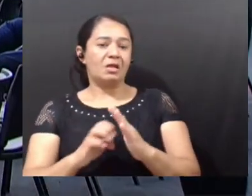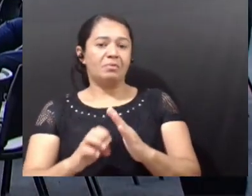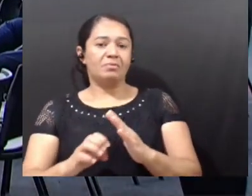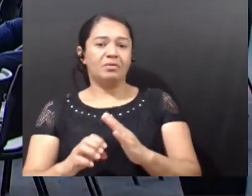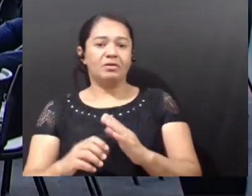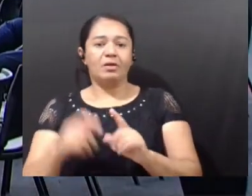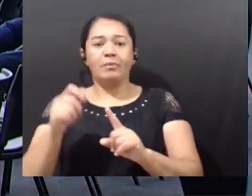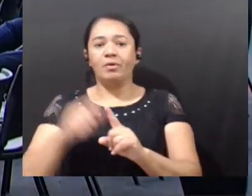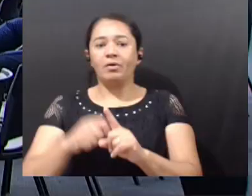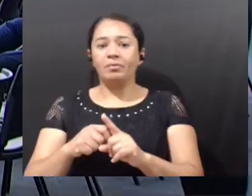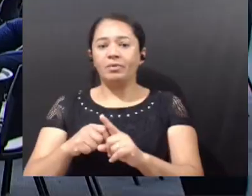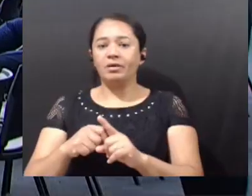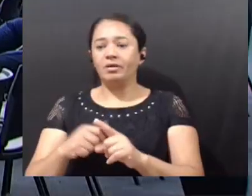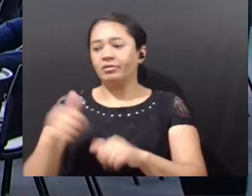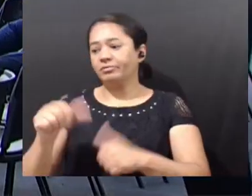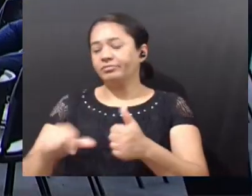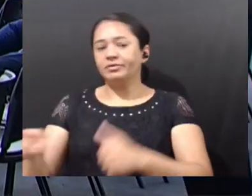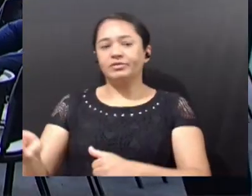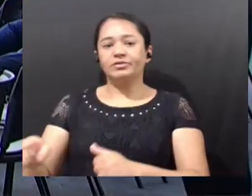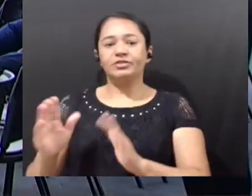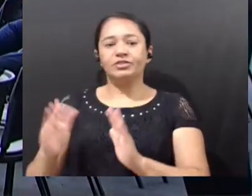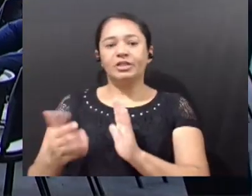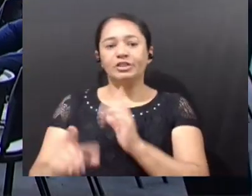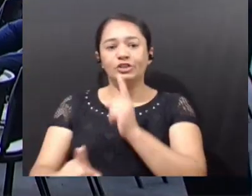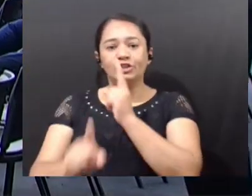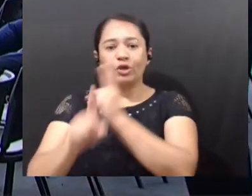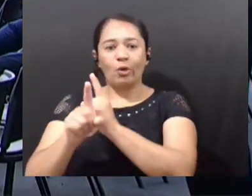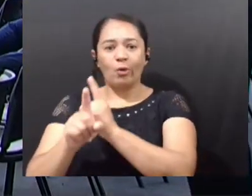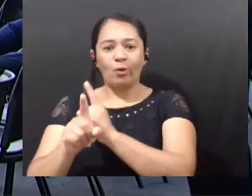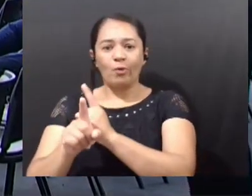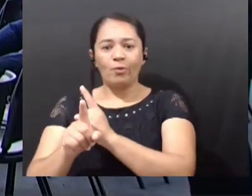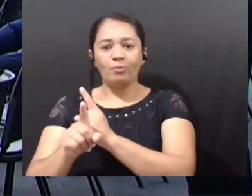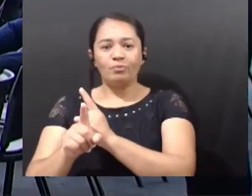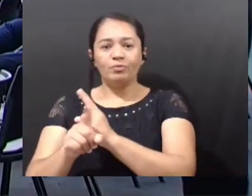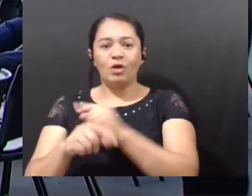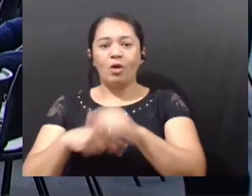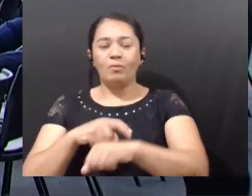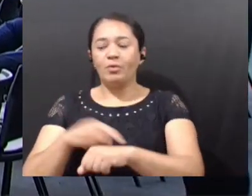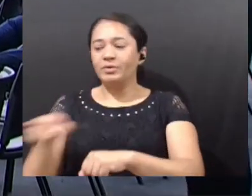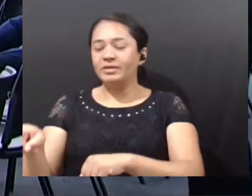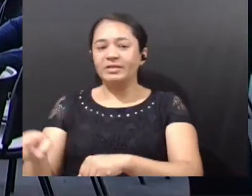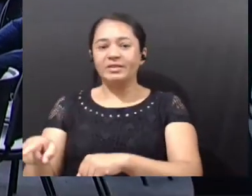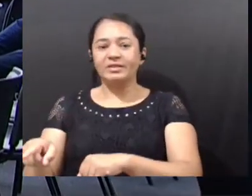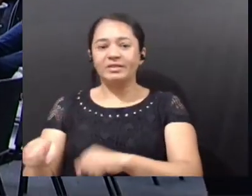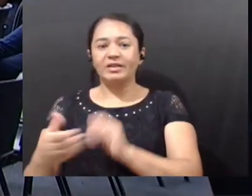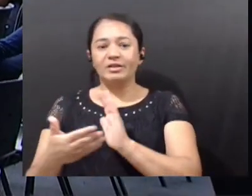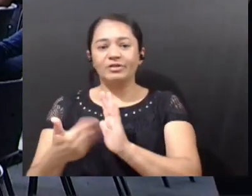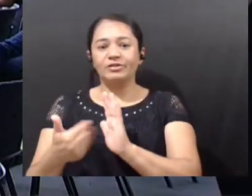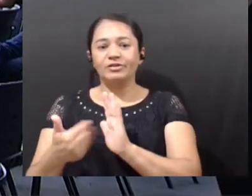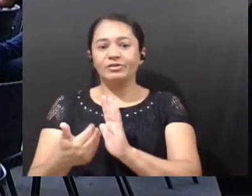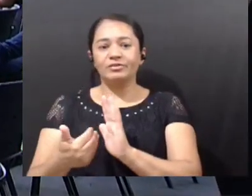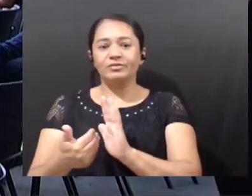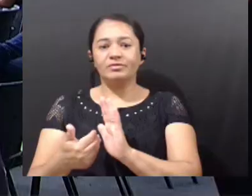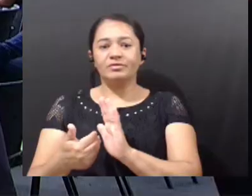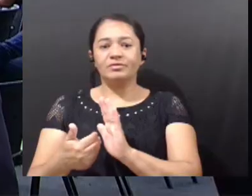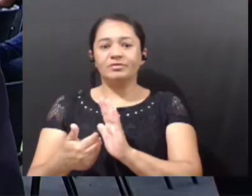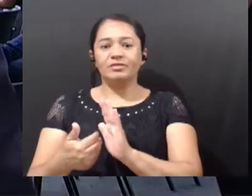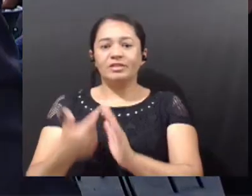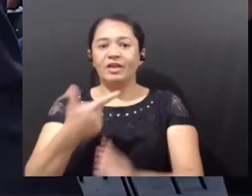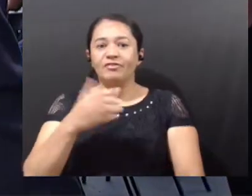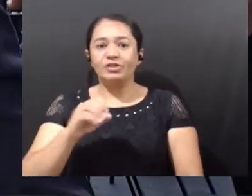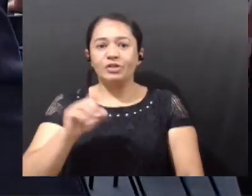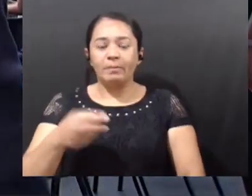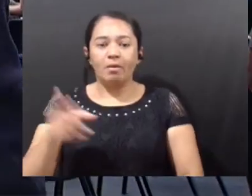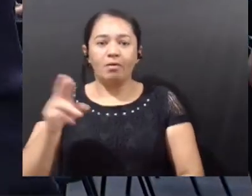avalia e descobre que os momentos que ele tira um recurso da empresa, no final dá R$20 mil no final do mês.